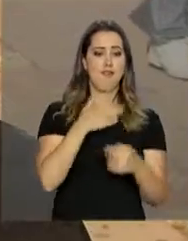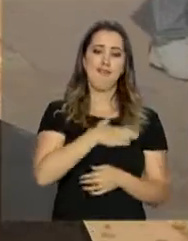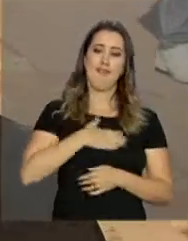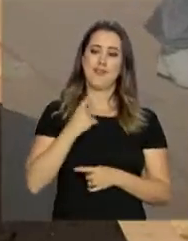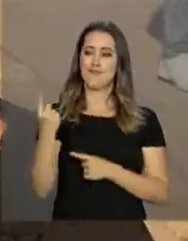coisa